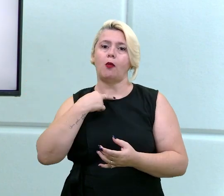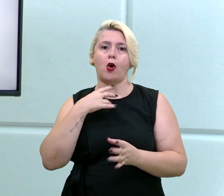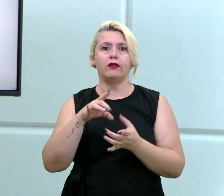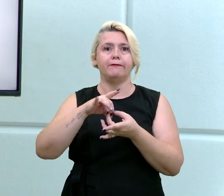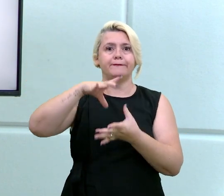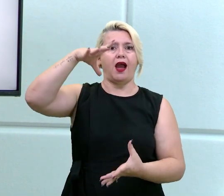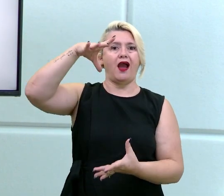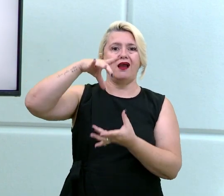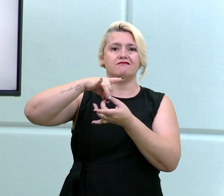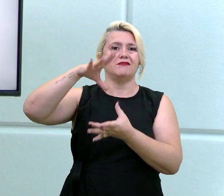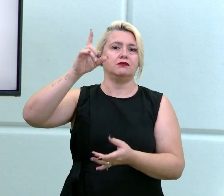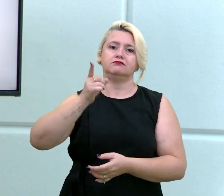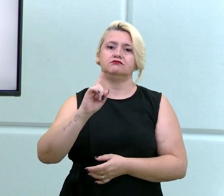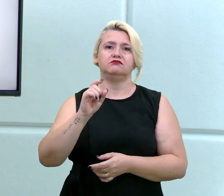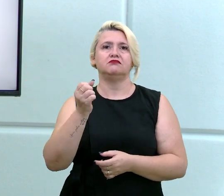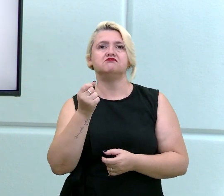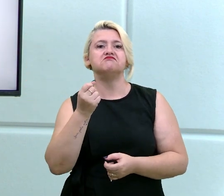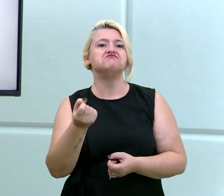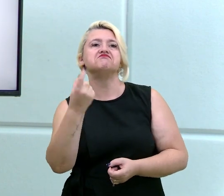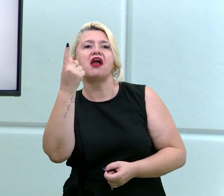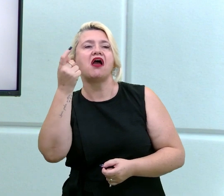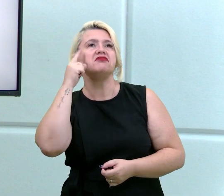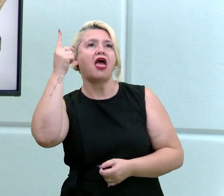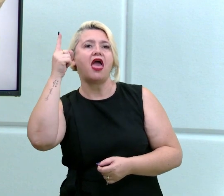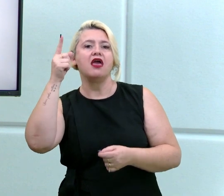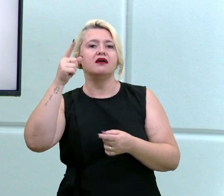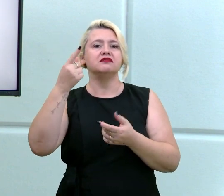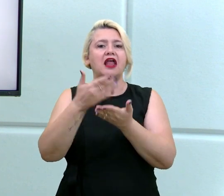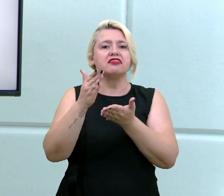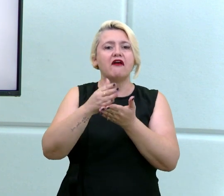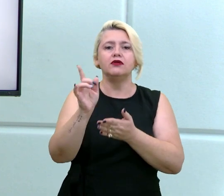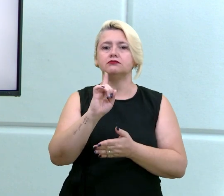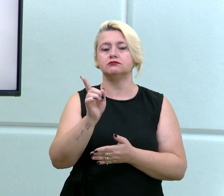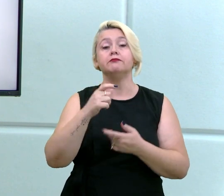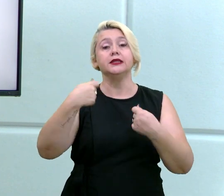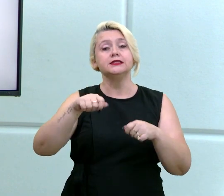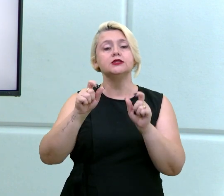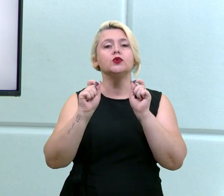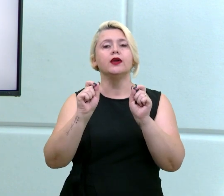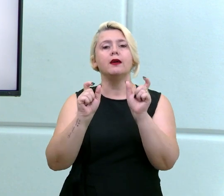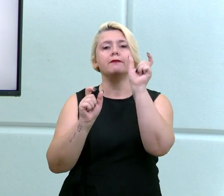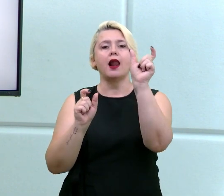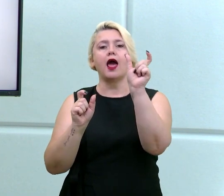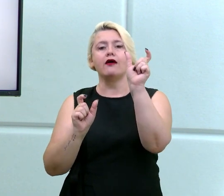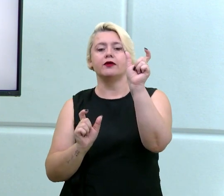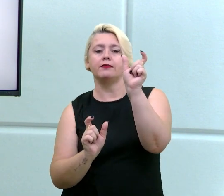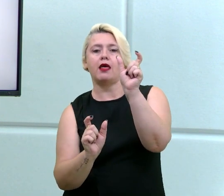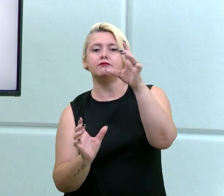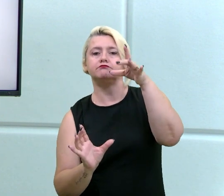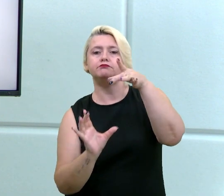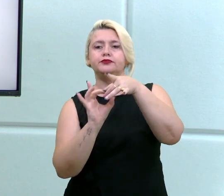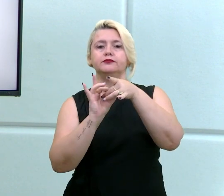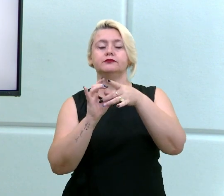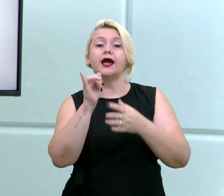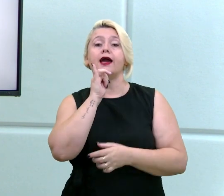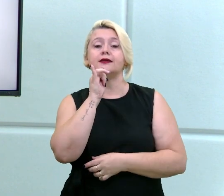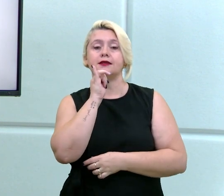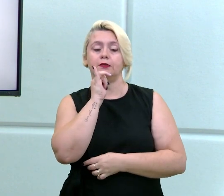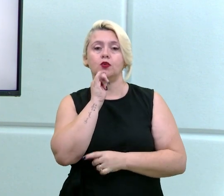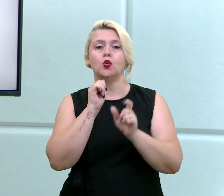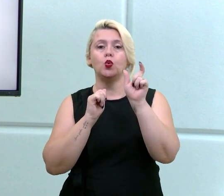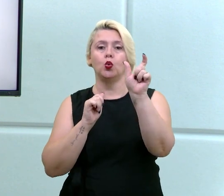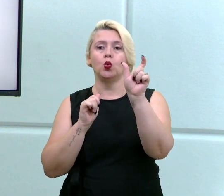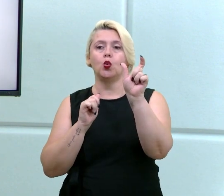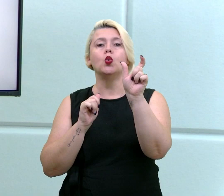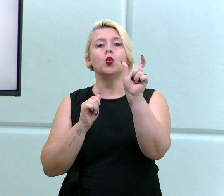soltas, jogada uma ideia aqui, outra ideia ali. Que palavra está ligando essa ideia? Por exemplo, você colocou